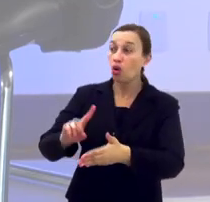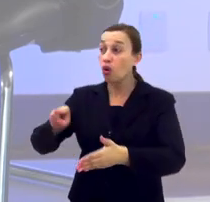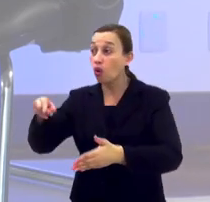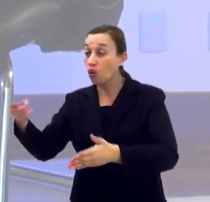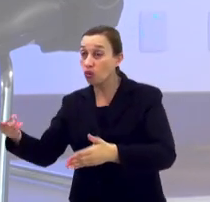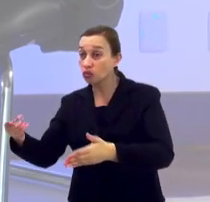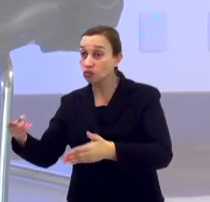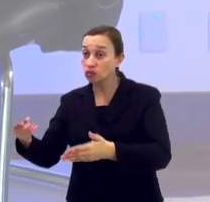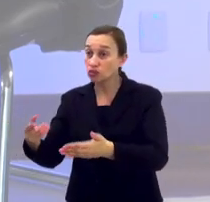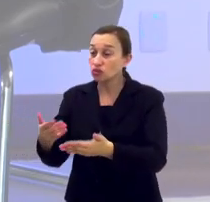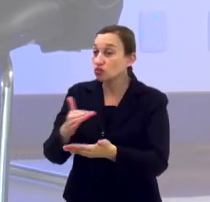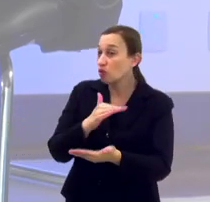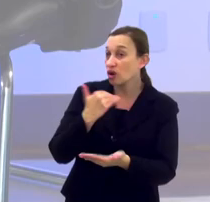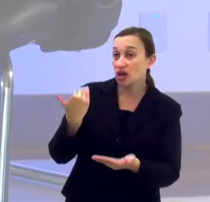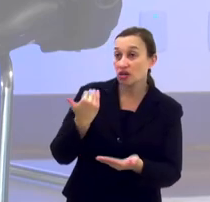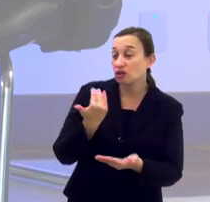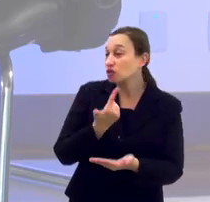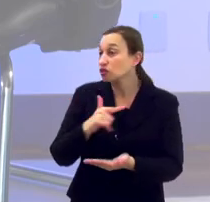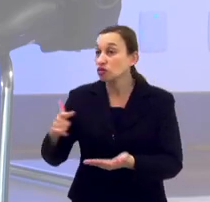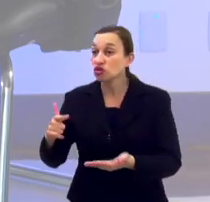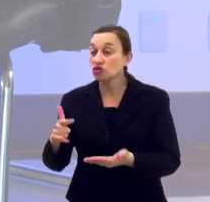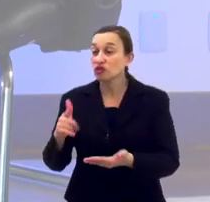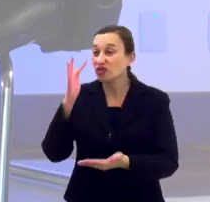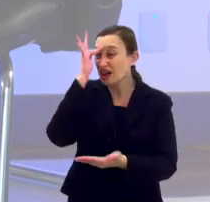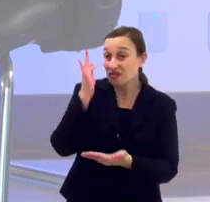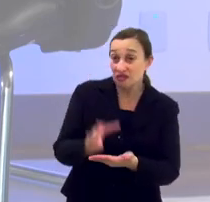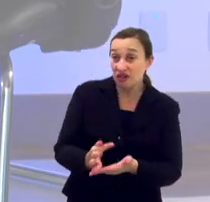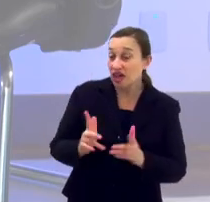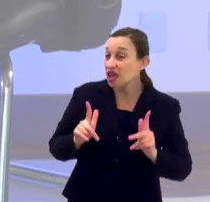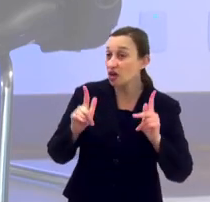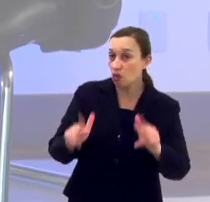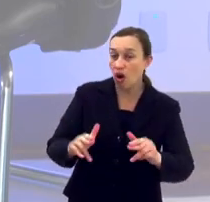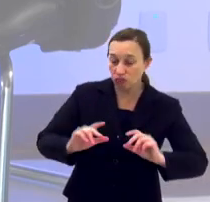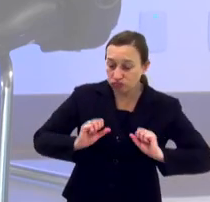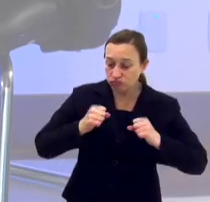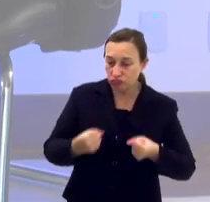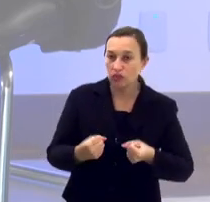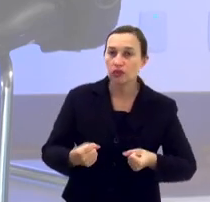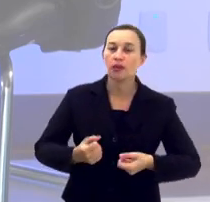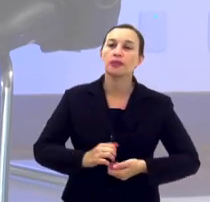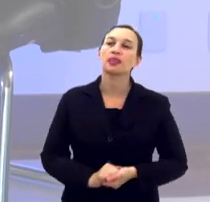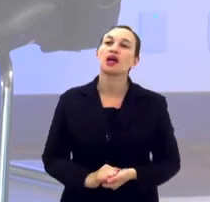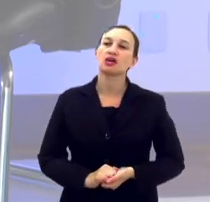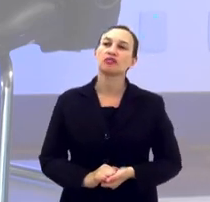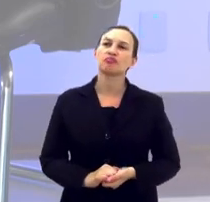pelo meio do caminho, porque não tiveram a mesma fé e a mesma transmissão.